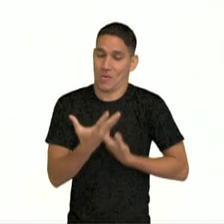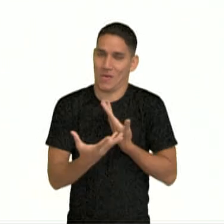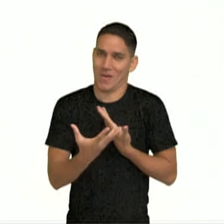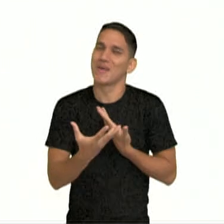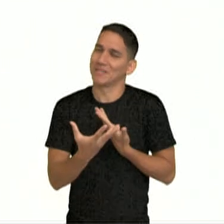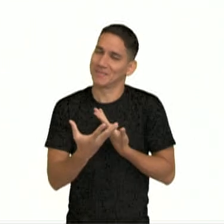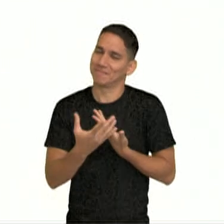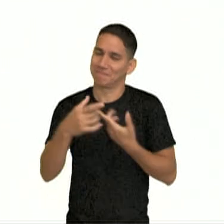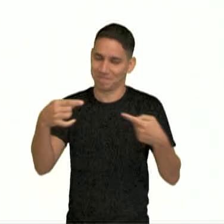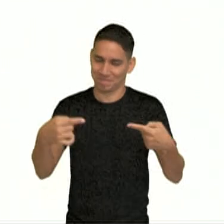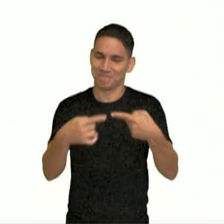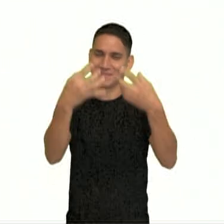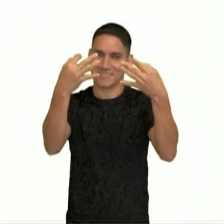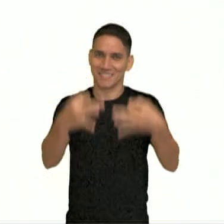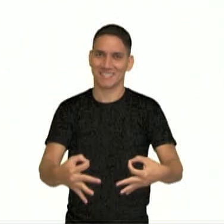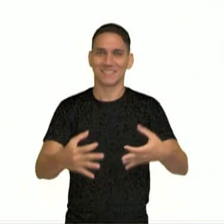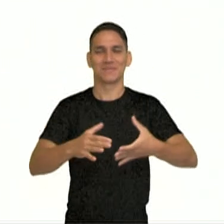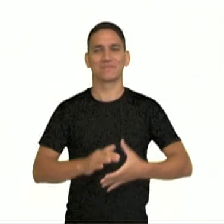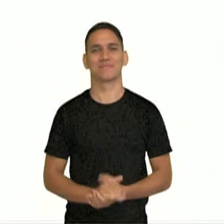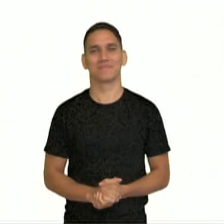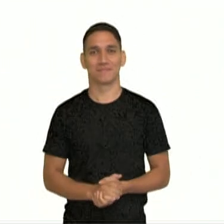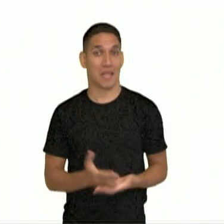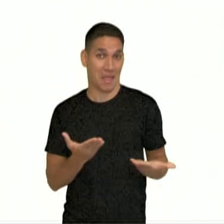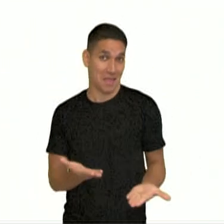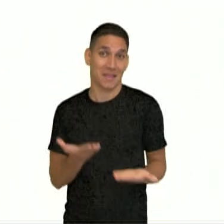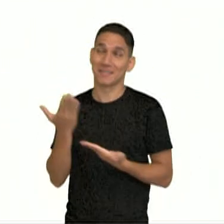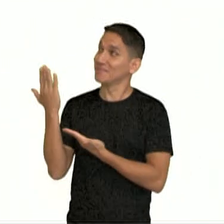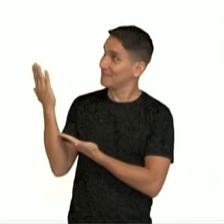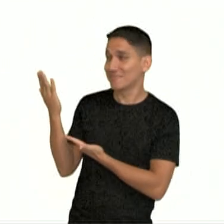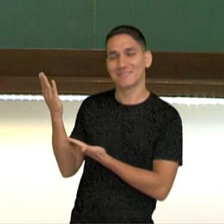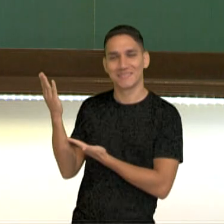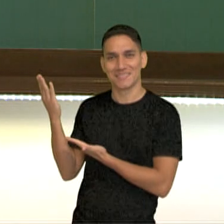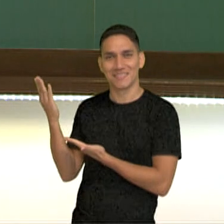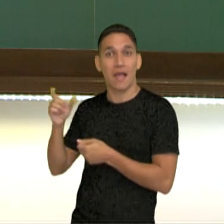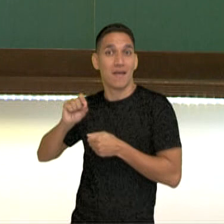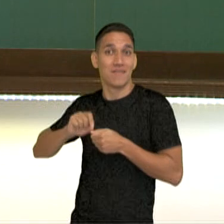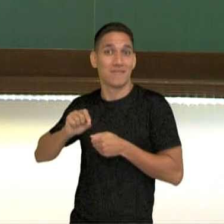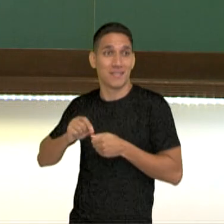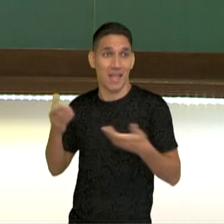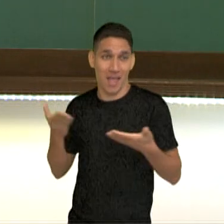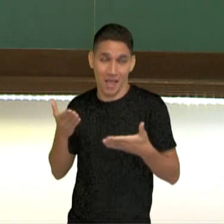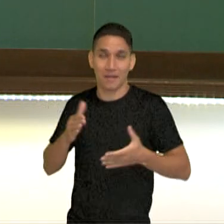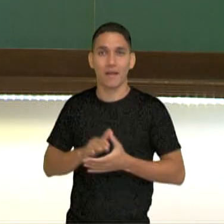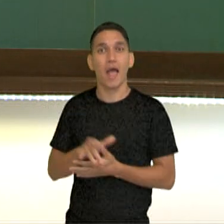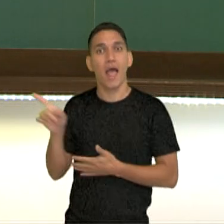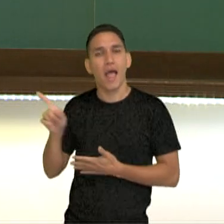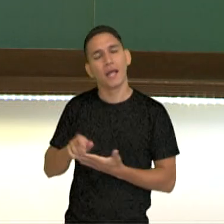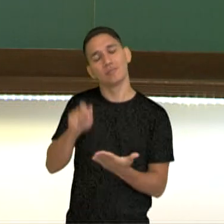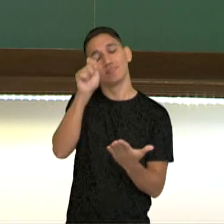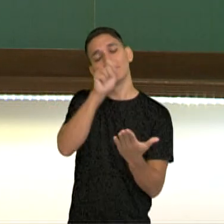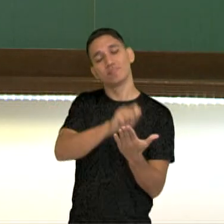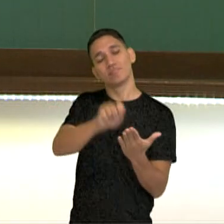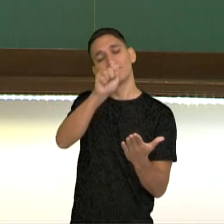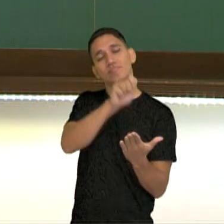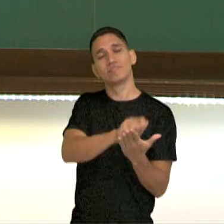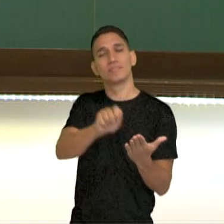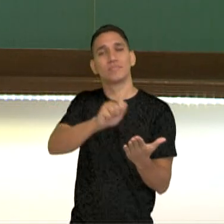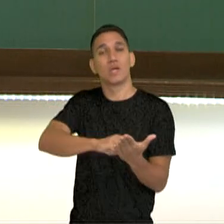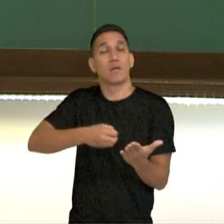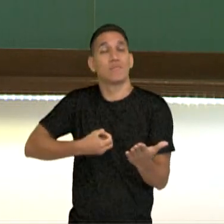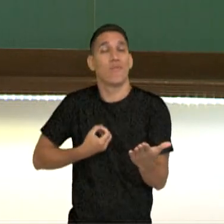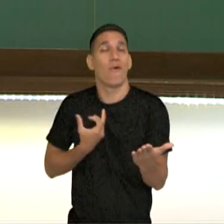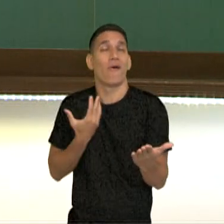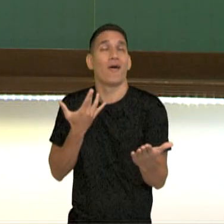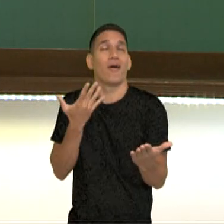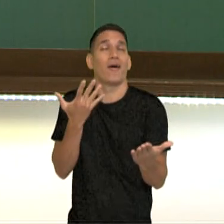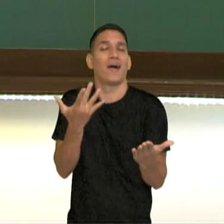poesia, você acertou. É isso que a menininha está fazendo. Ela está escrevendo um poema ou